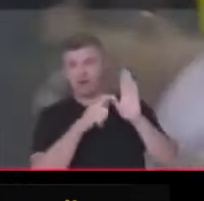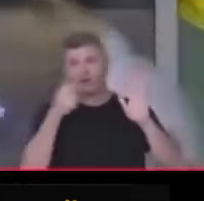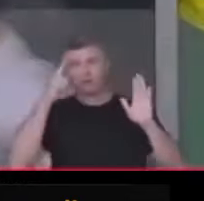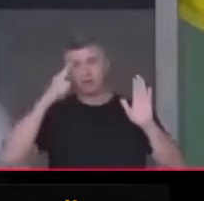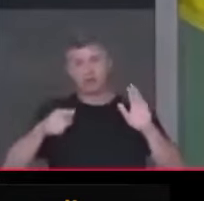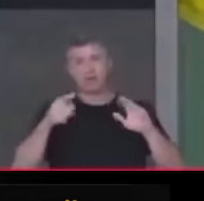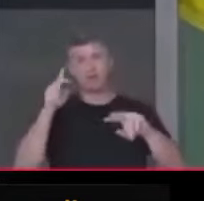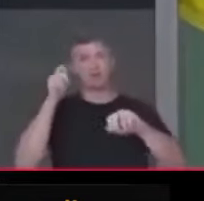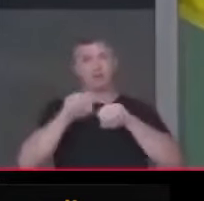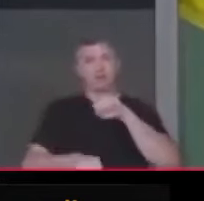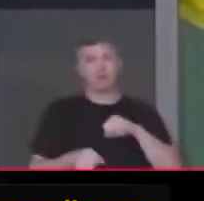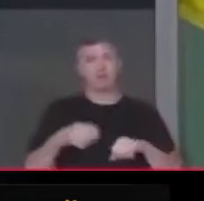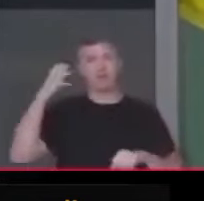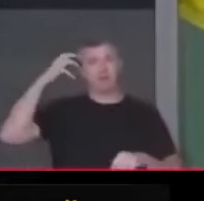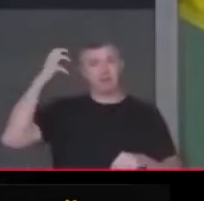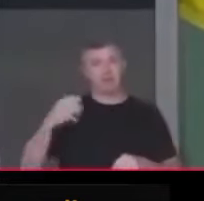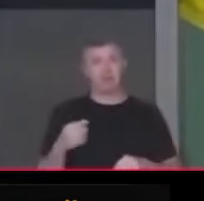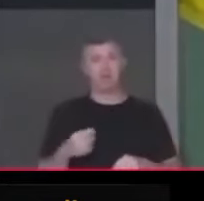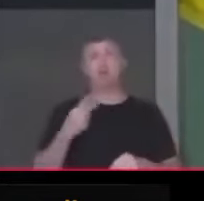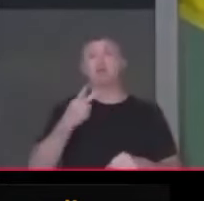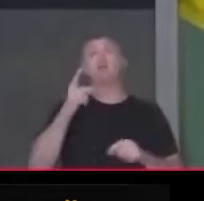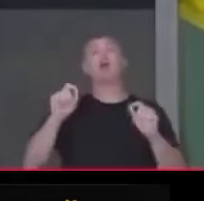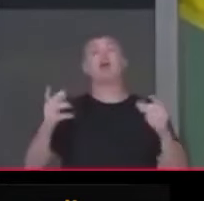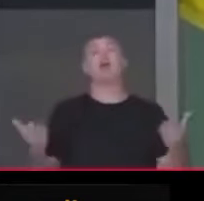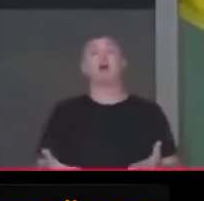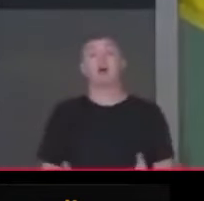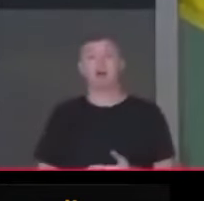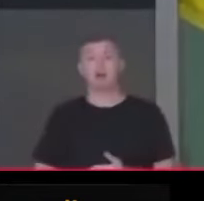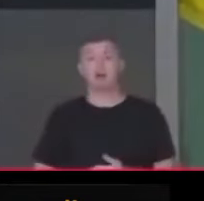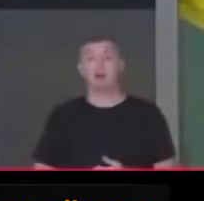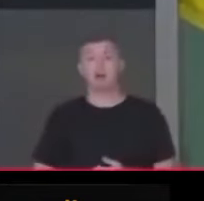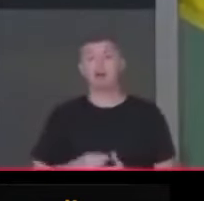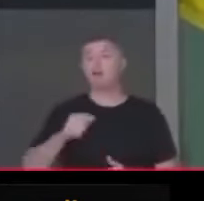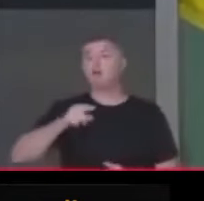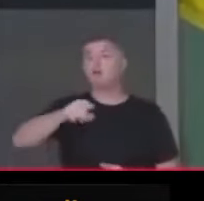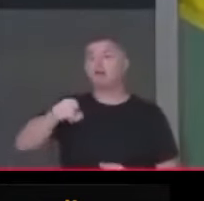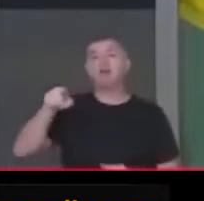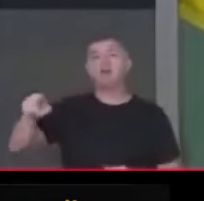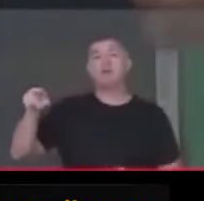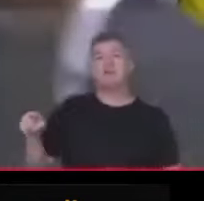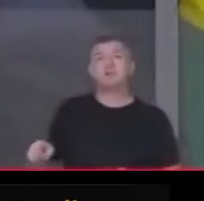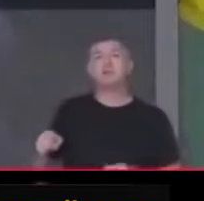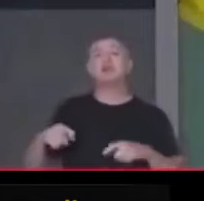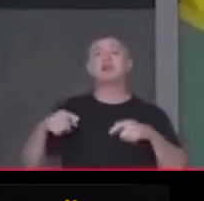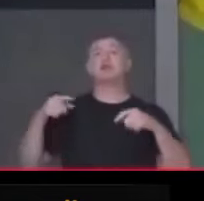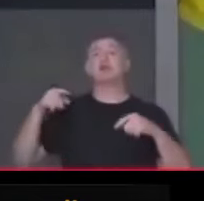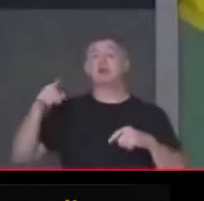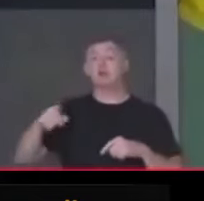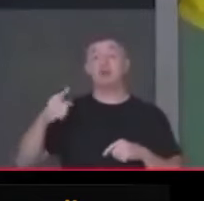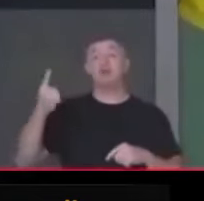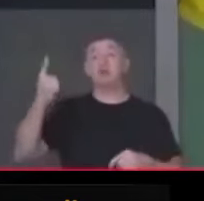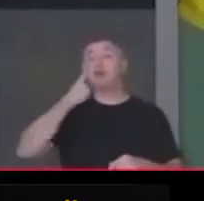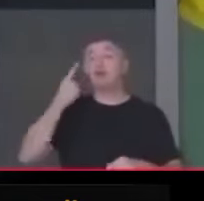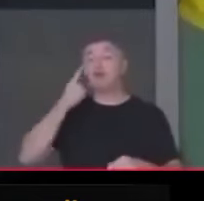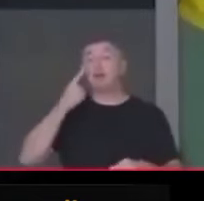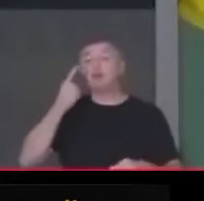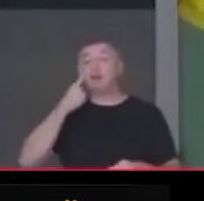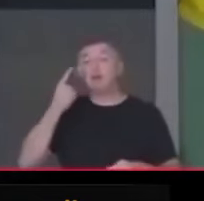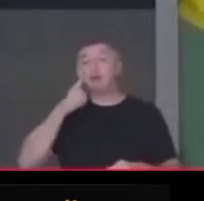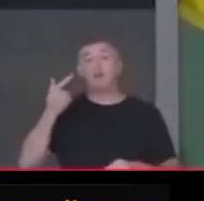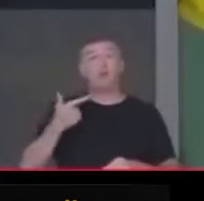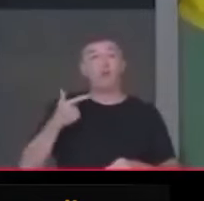matar Marielle. O que é que vocês vão fazer agora? Vocês vão deputado, ter deputado, que arrumar Mauro.